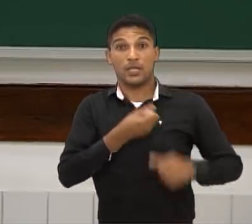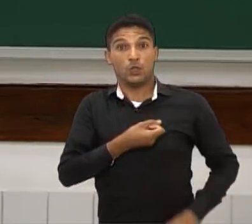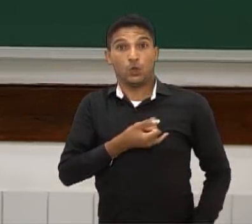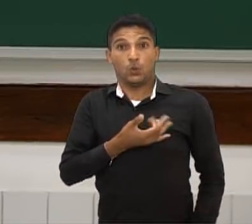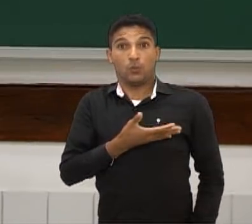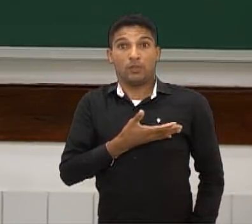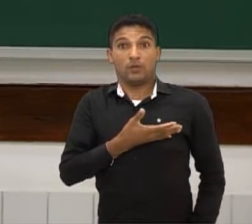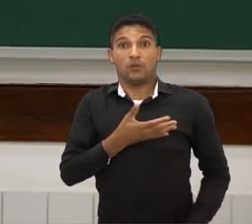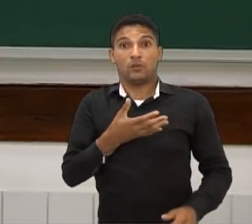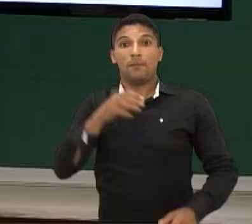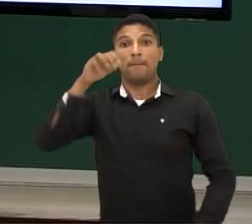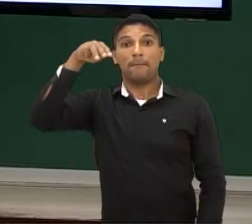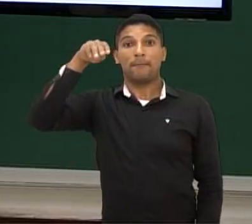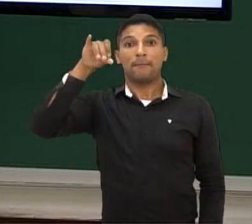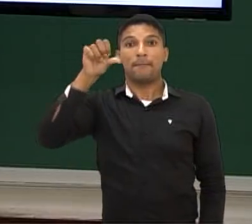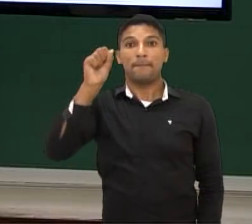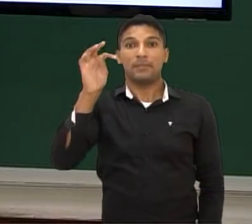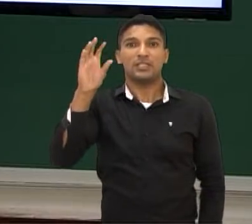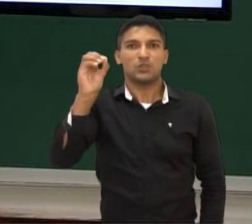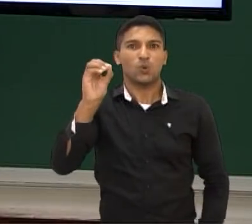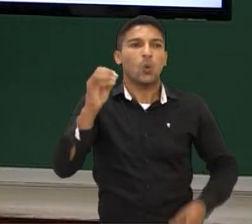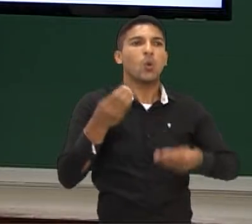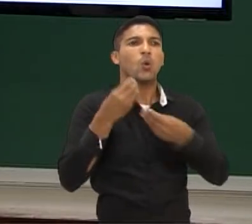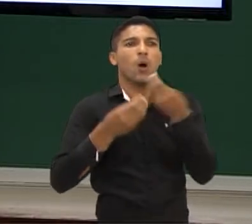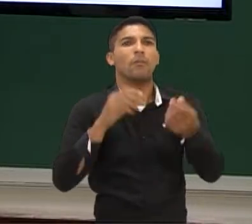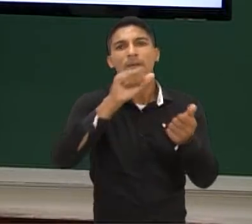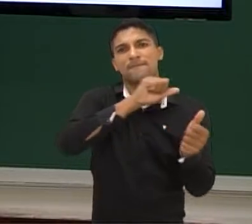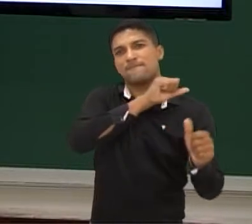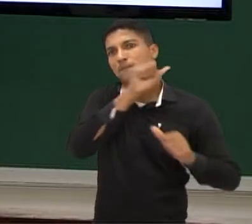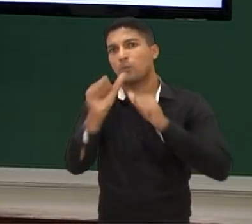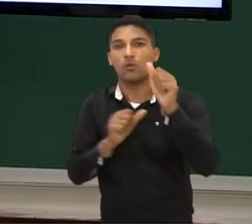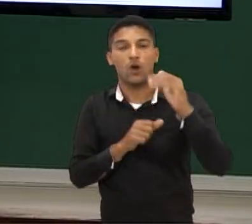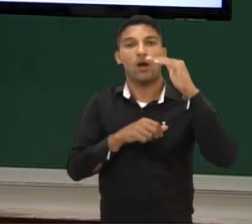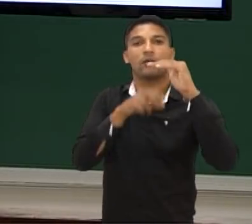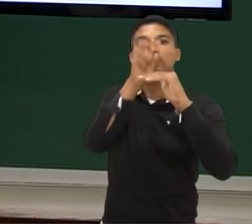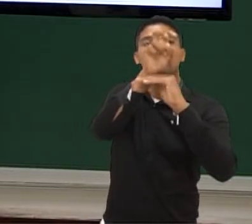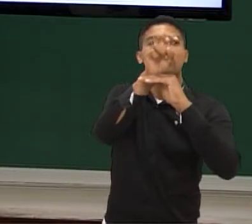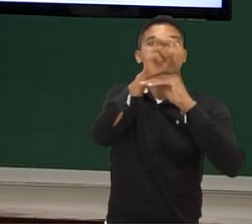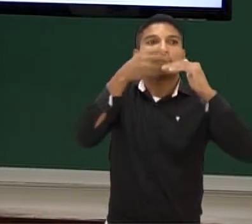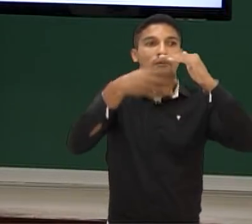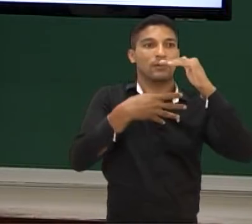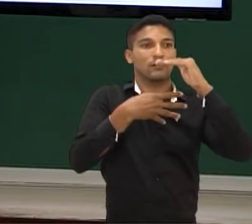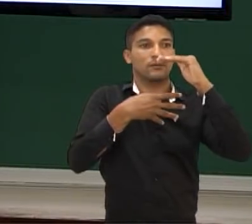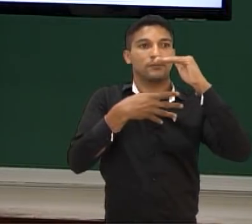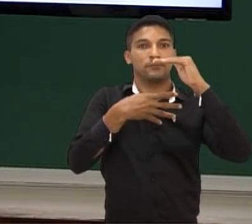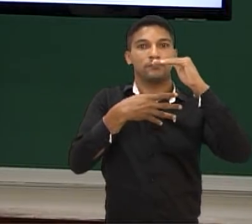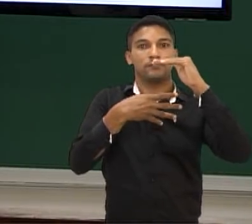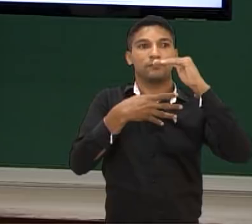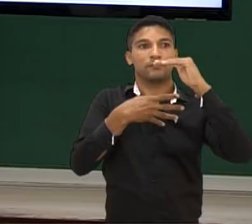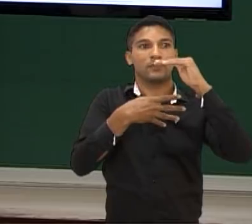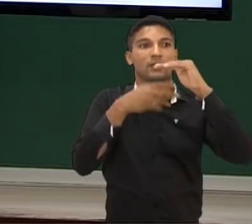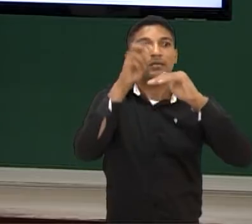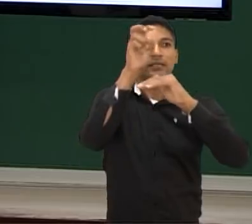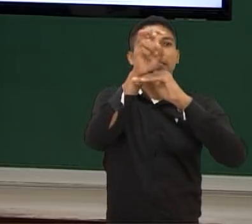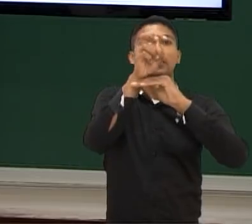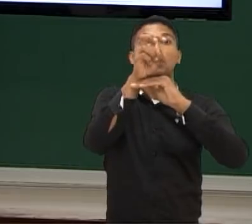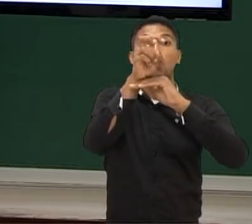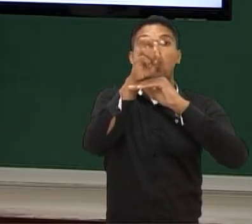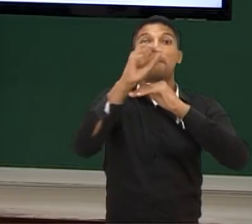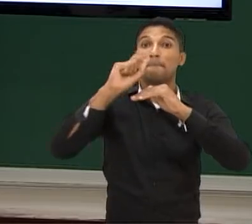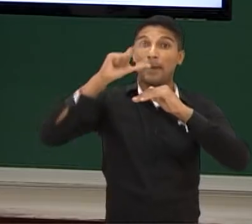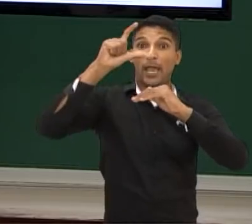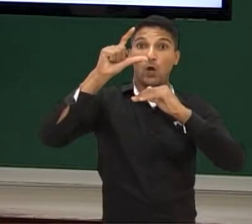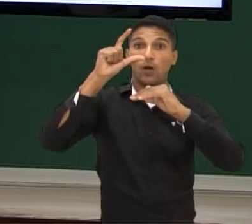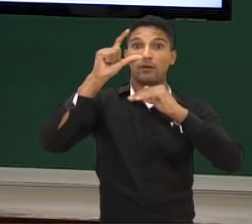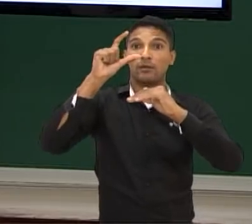fazer isso? Aqui, ó, como tem os 5/4, percebam o seguinte, 5/4, o 5 é maior do que o 4,